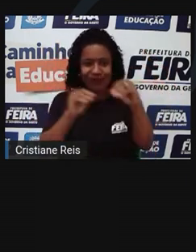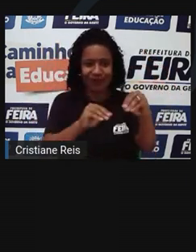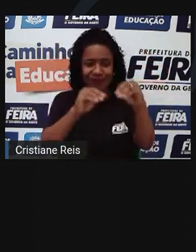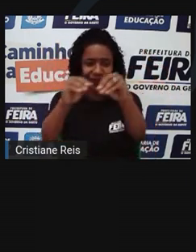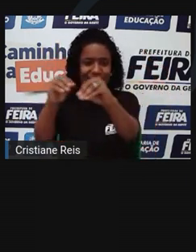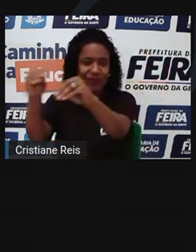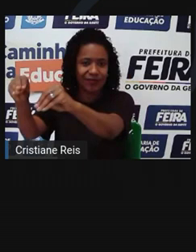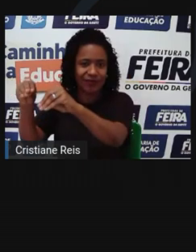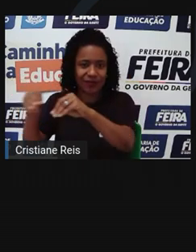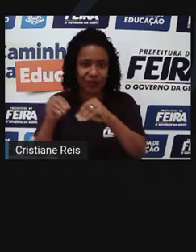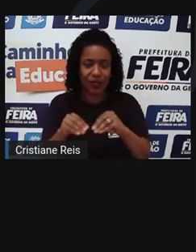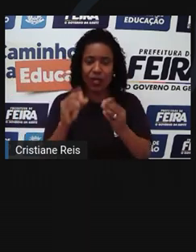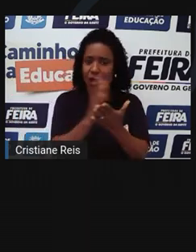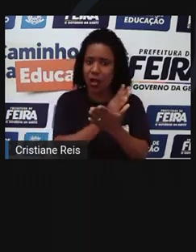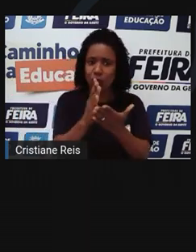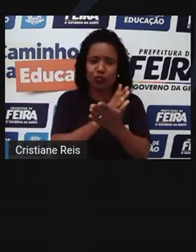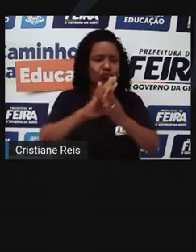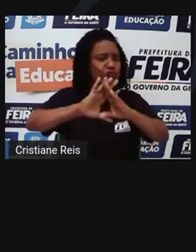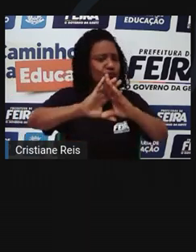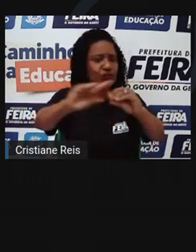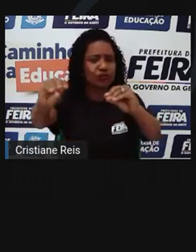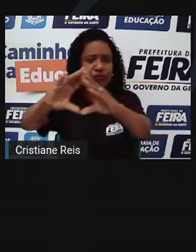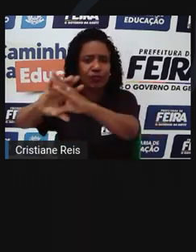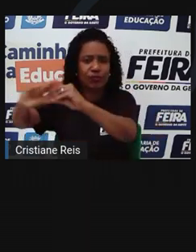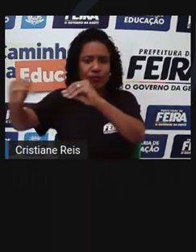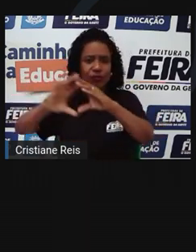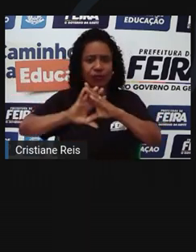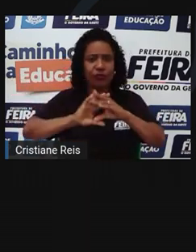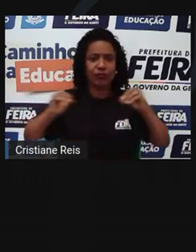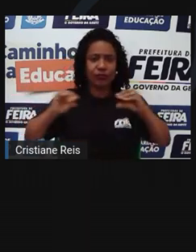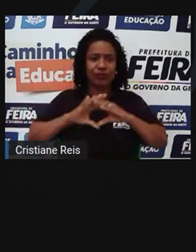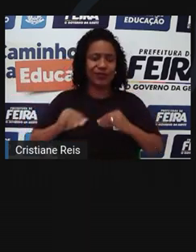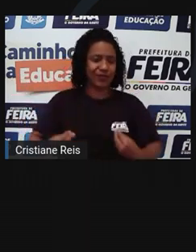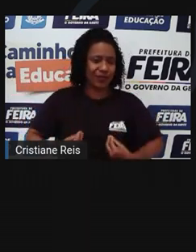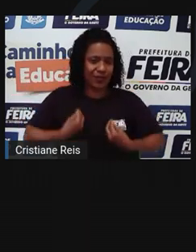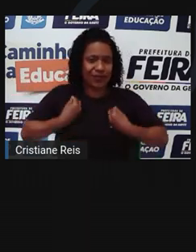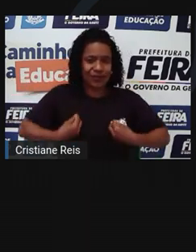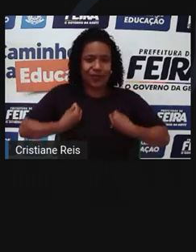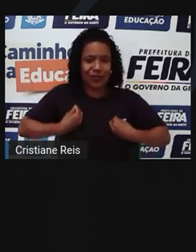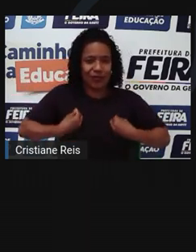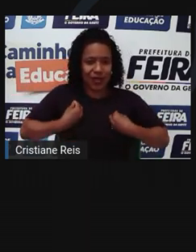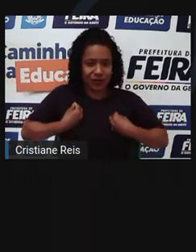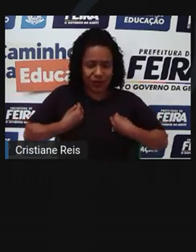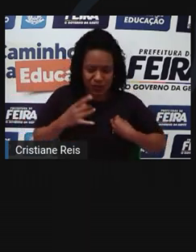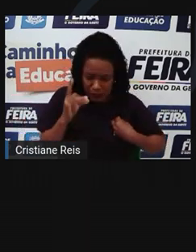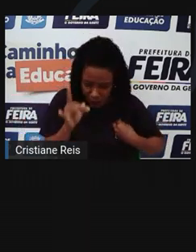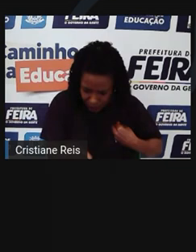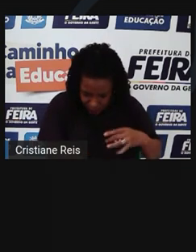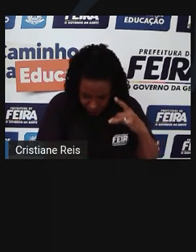sendo extintas. Como os únicos humanos ocupando o planeta, nos restaram apenas fósseis,